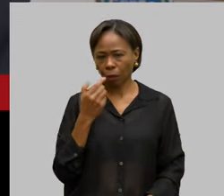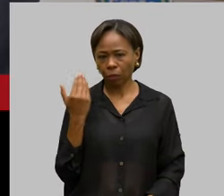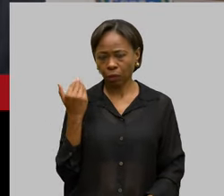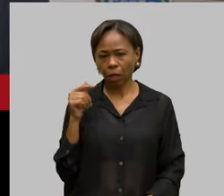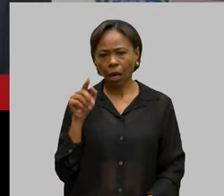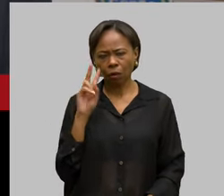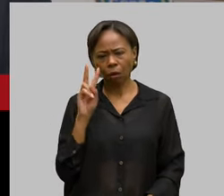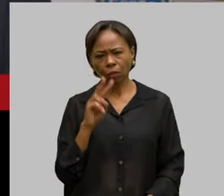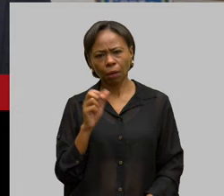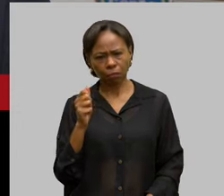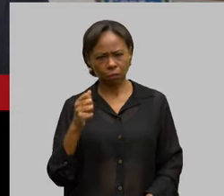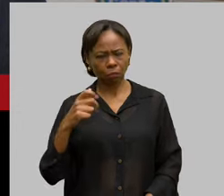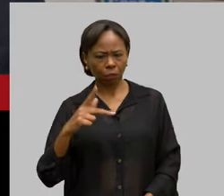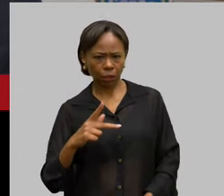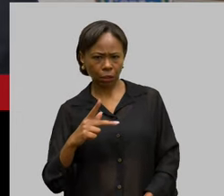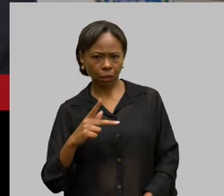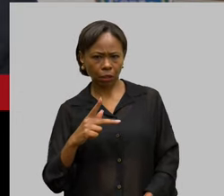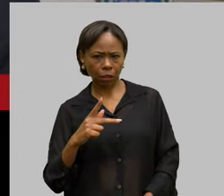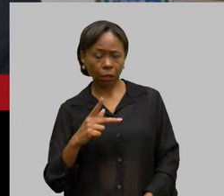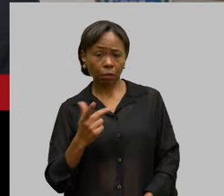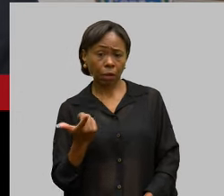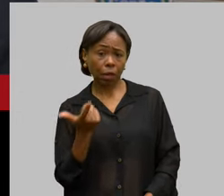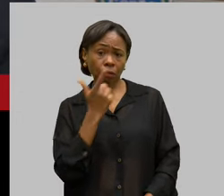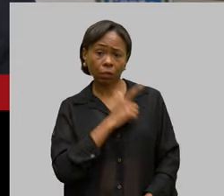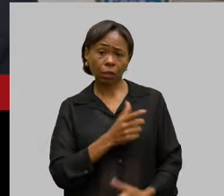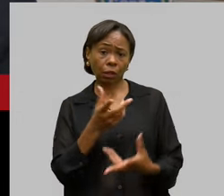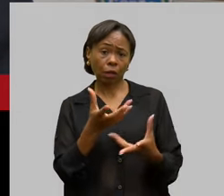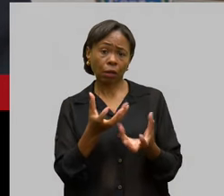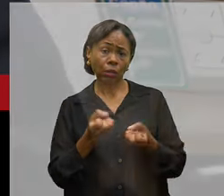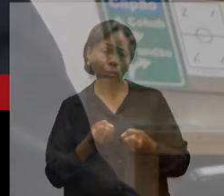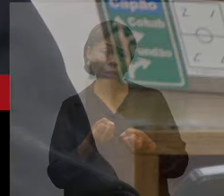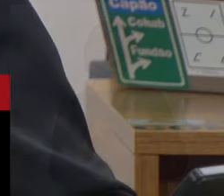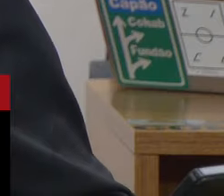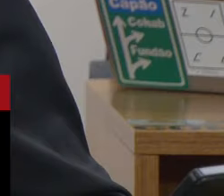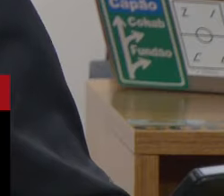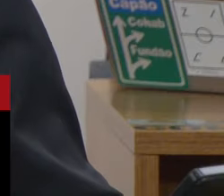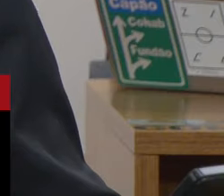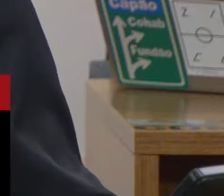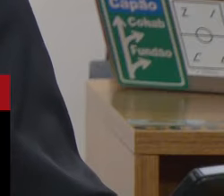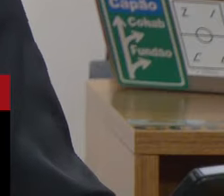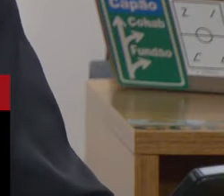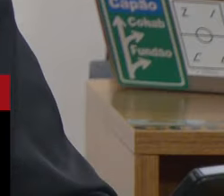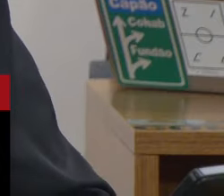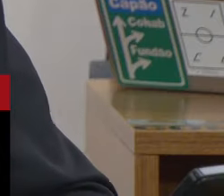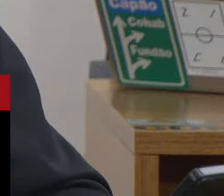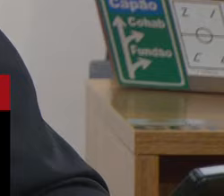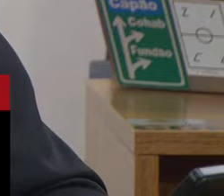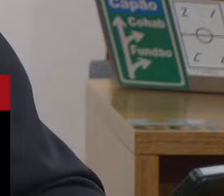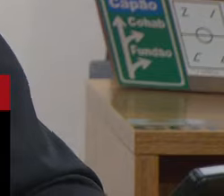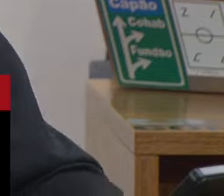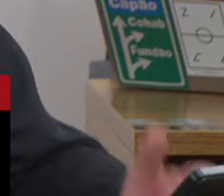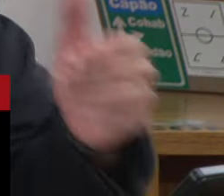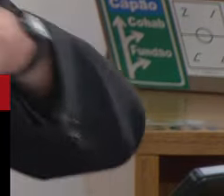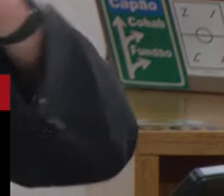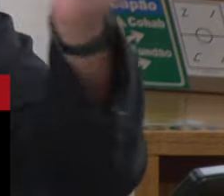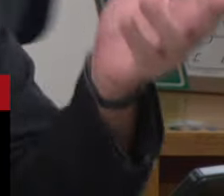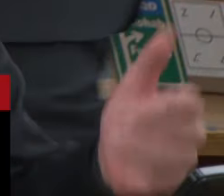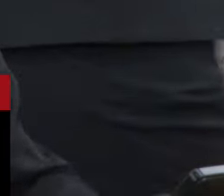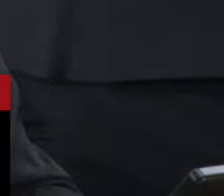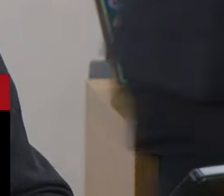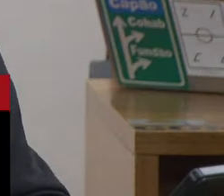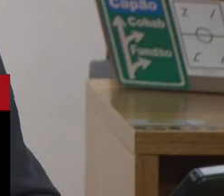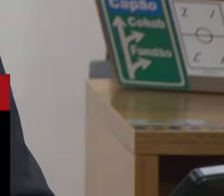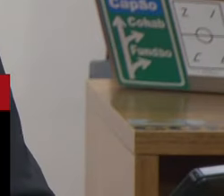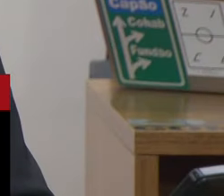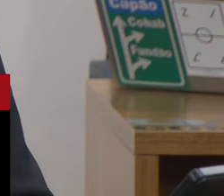aposentadoria ela vai receber 60% ela recebe uma pensão de um salário mínimo ela vai receber 60% pelo cálculo